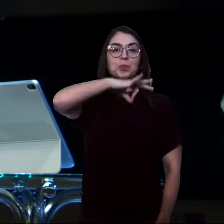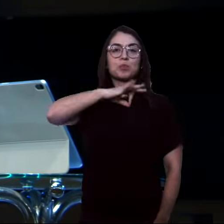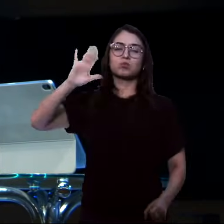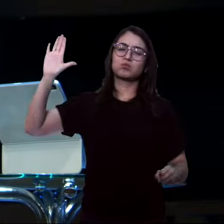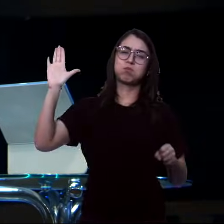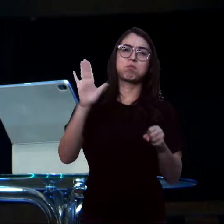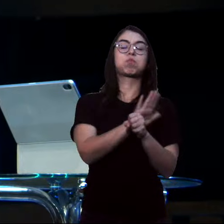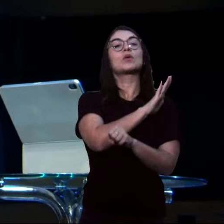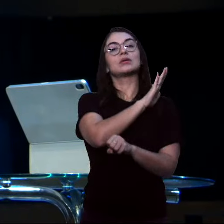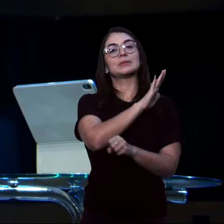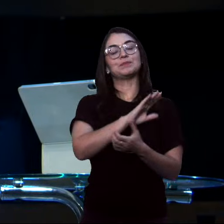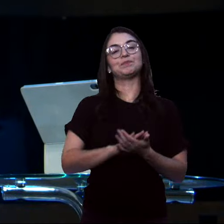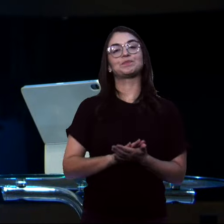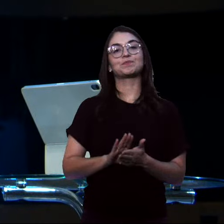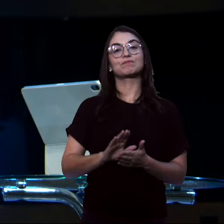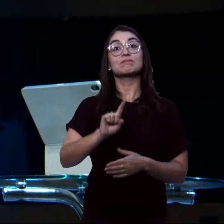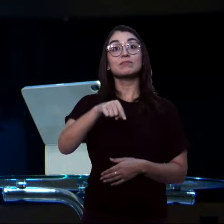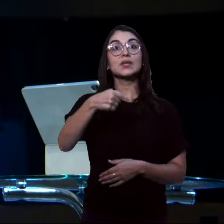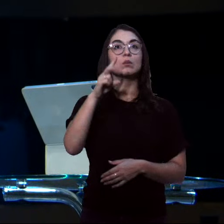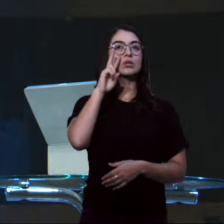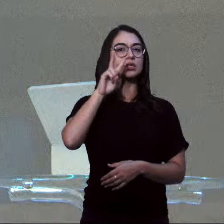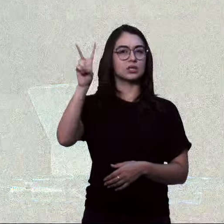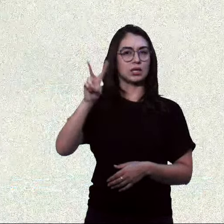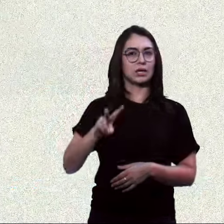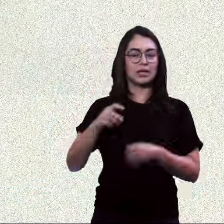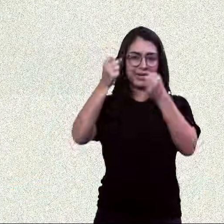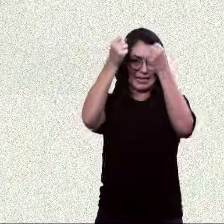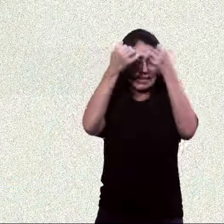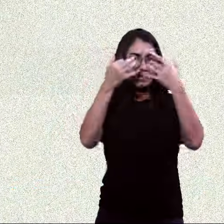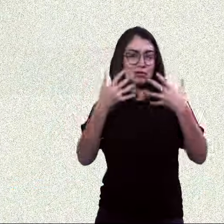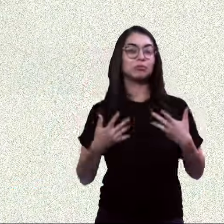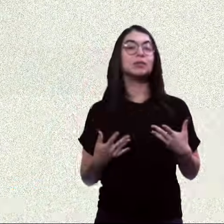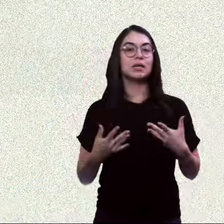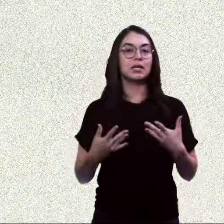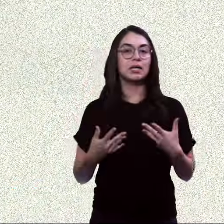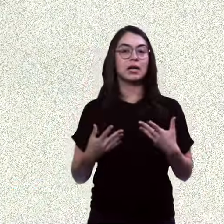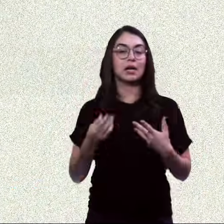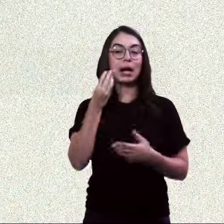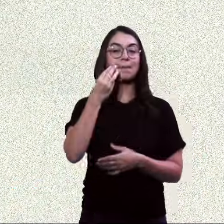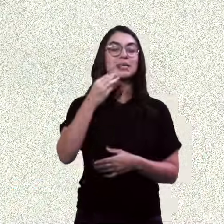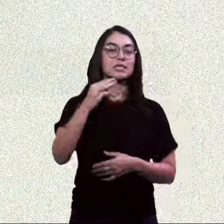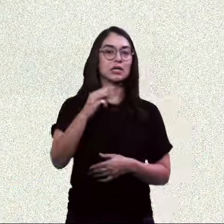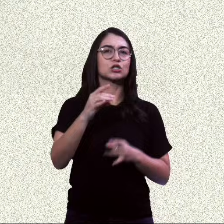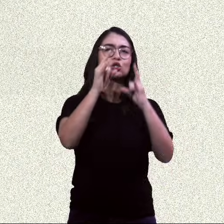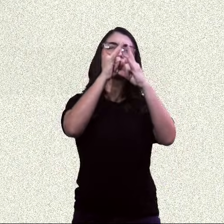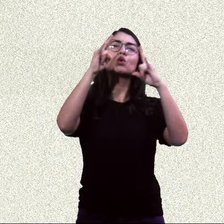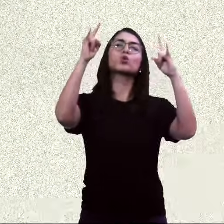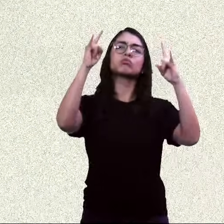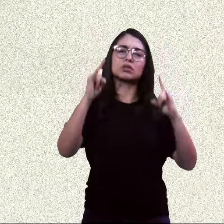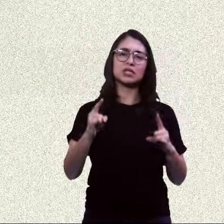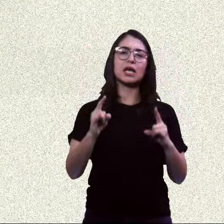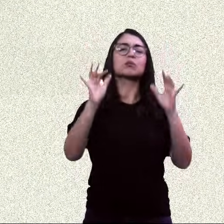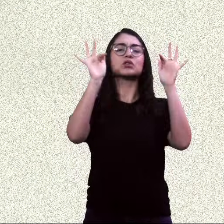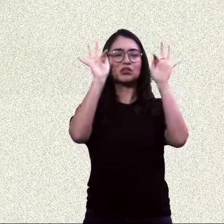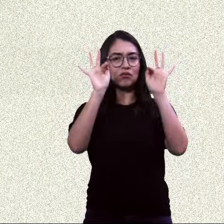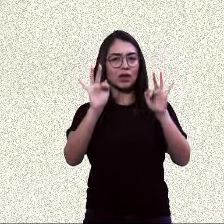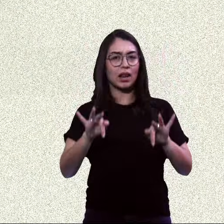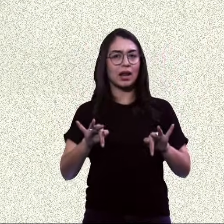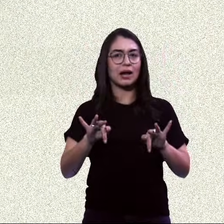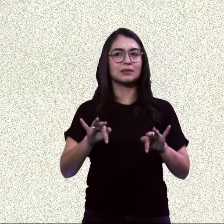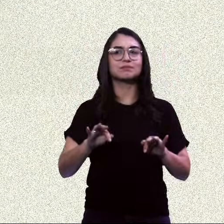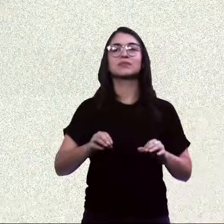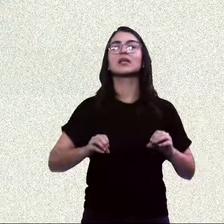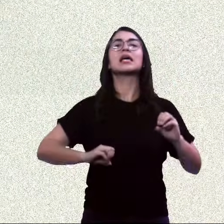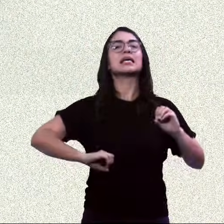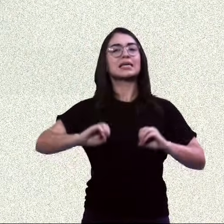a explicação de para quem era a mensagem, de que o templo ia ser terminado, a obra que Deus